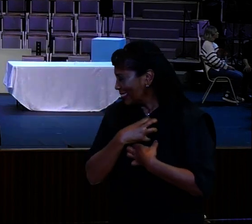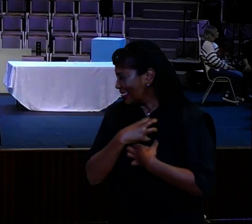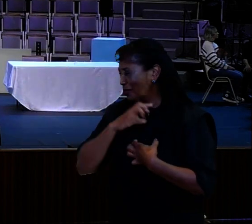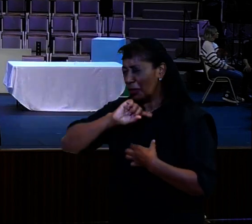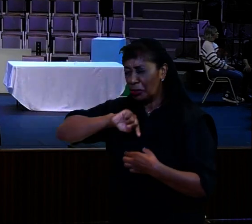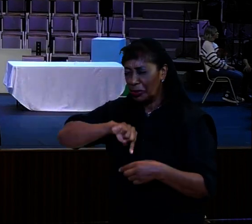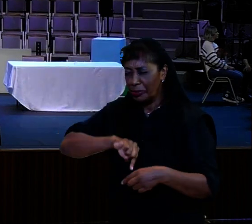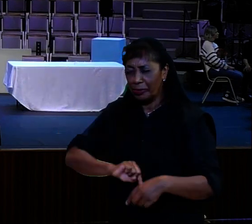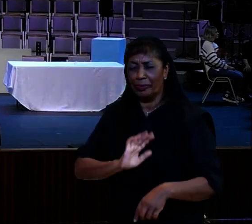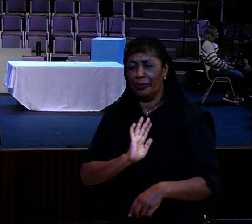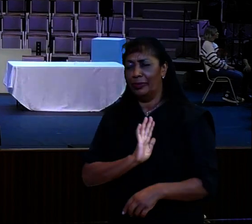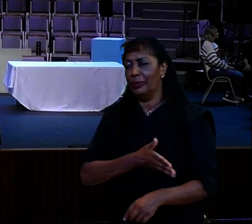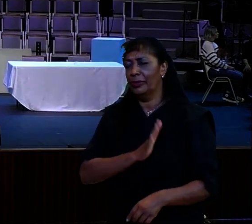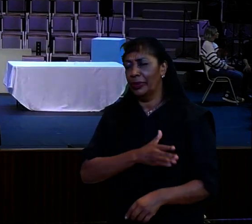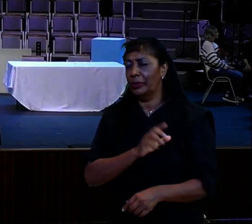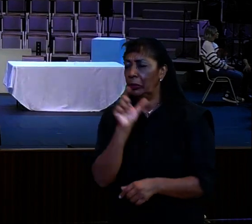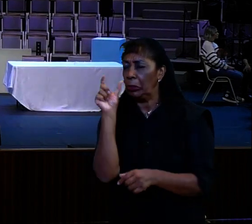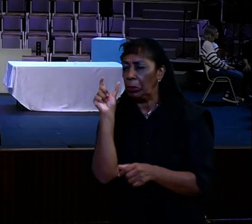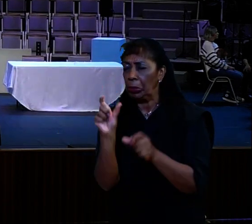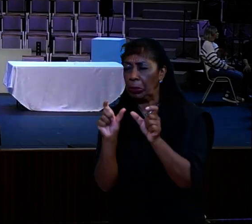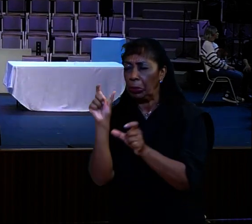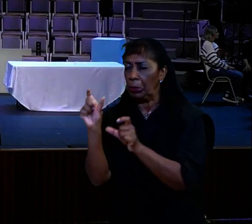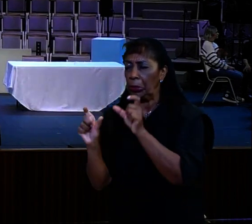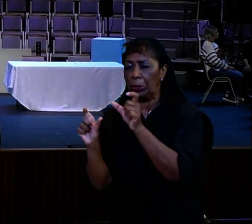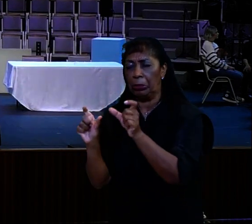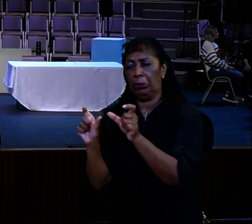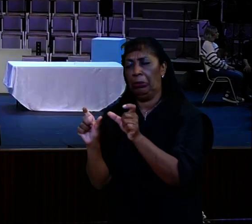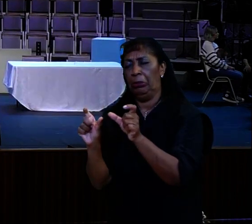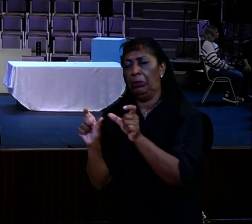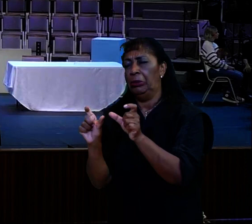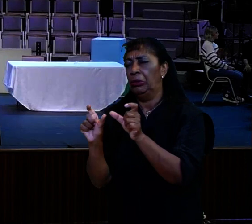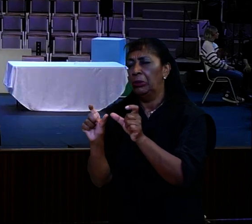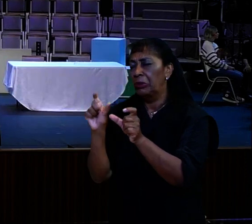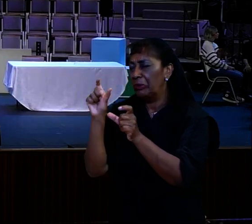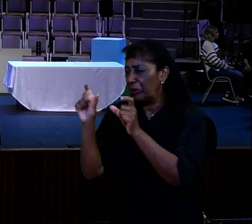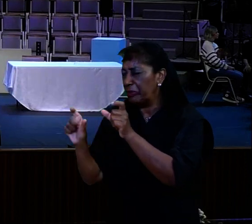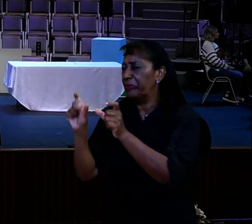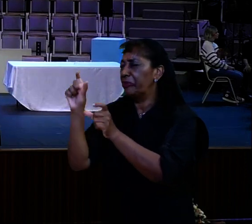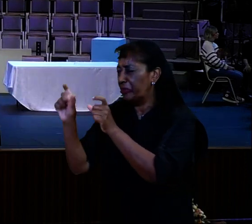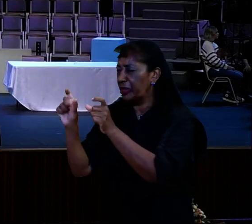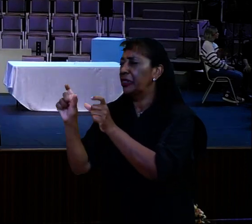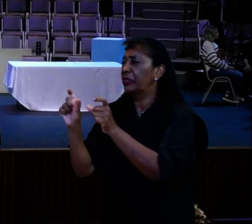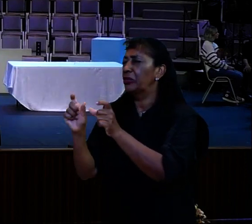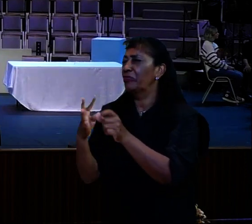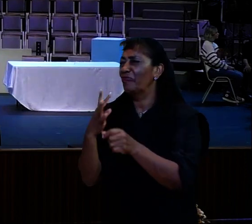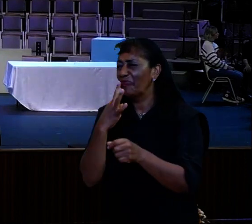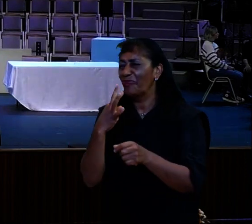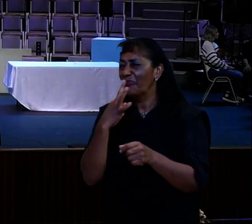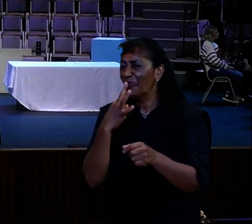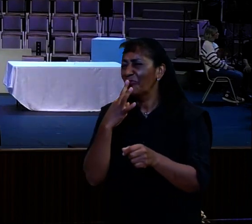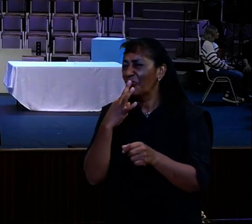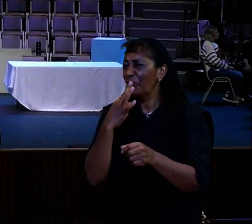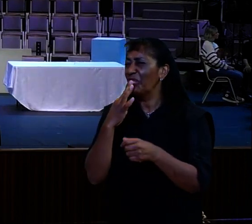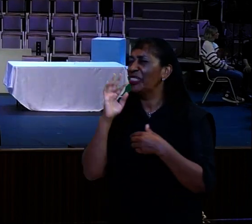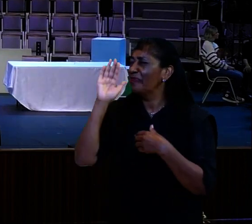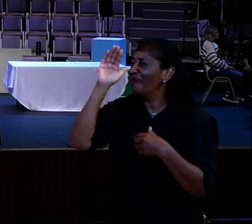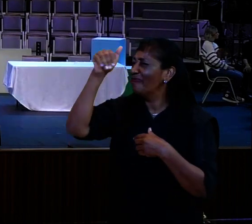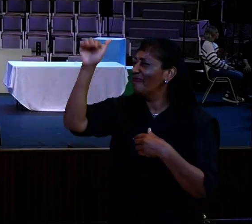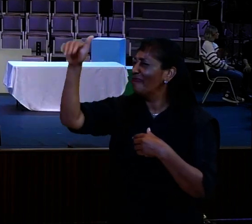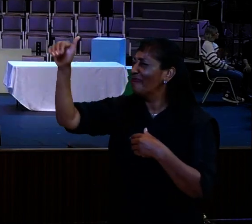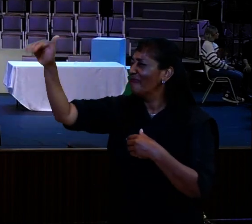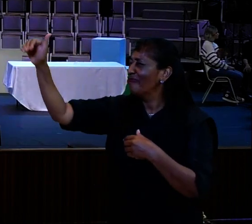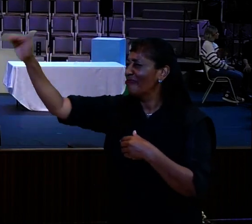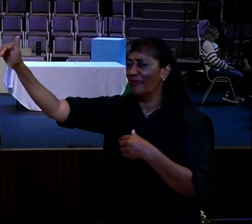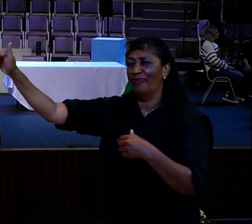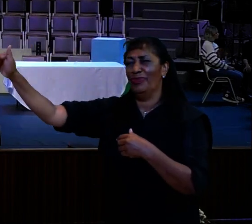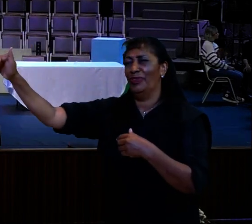algumas delas que não conseguem nem chegar aos lábios, mas que o Senhor conhece no coração de cada um. Que através do teu